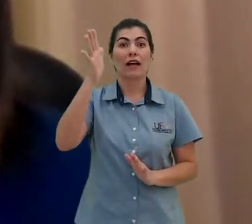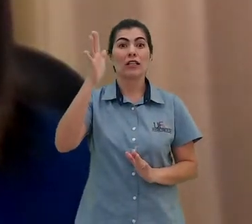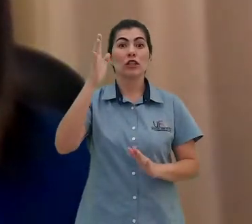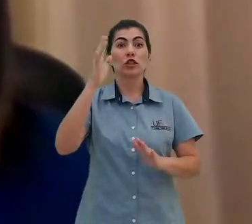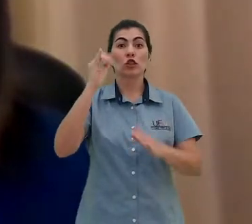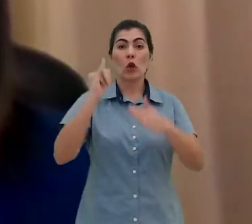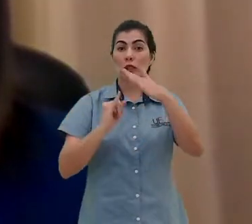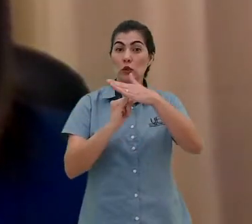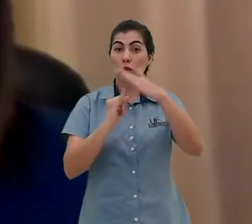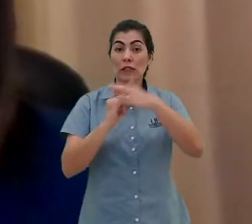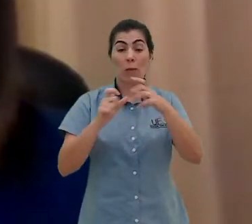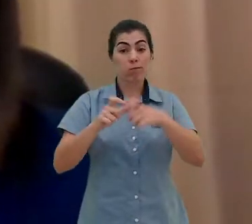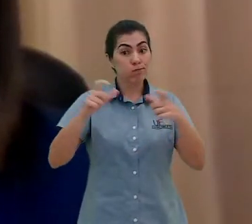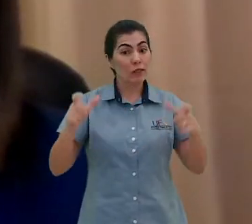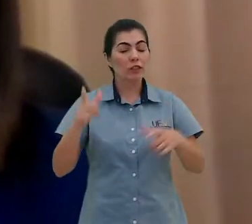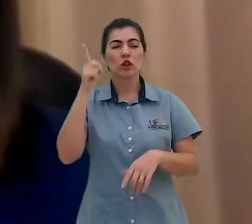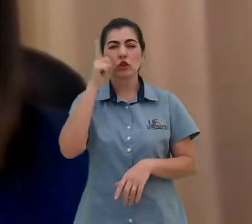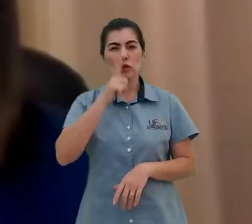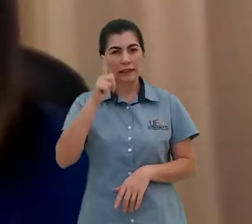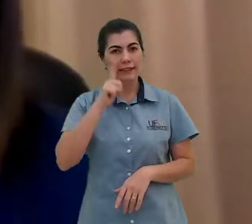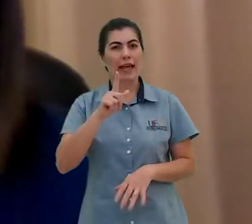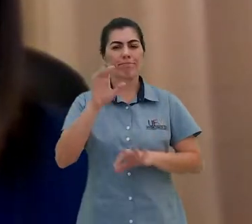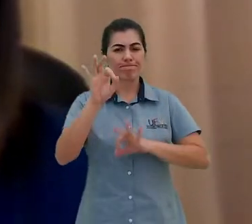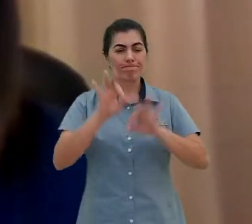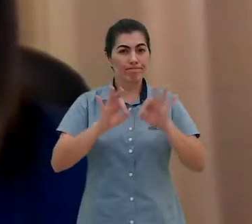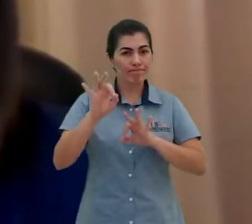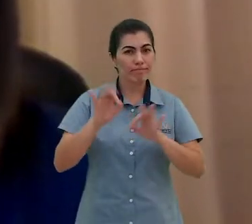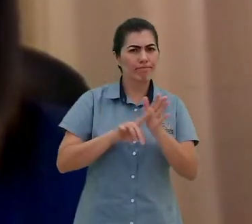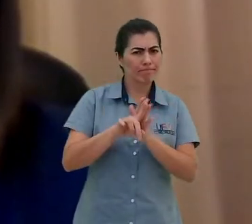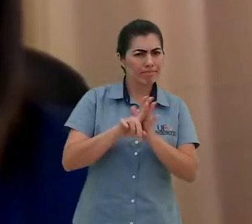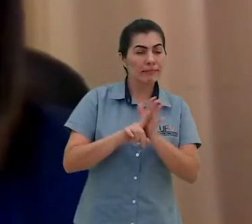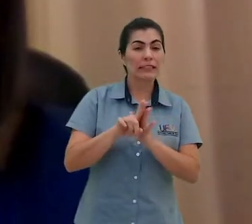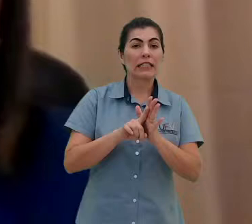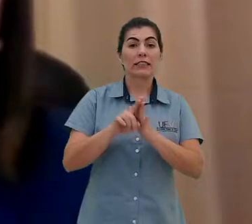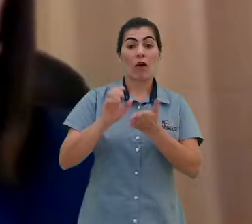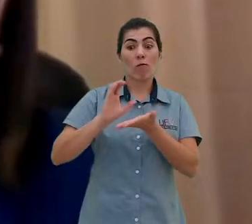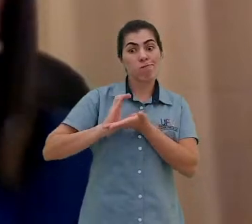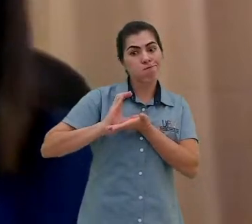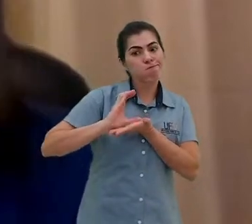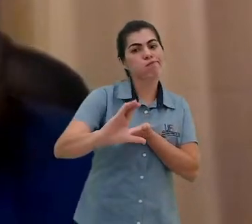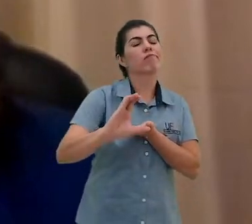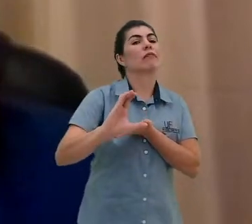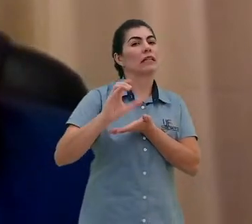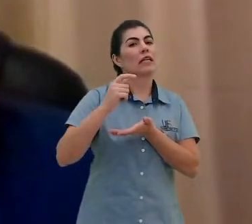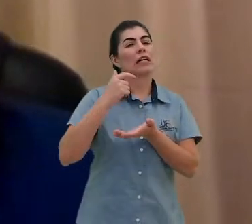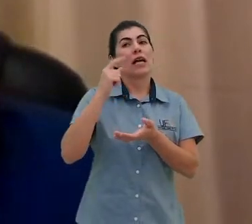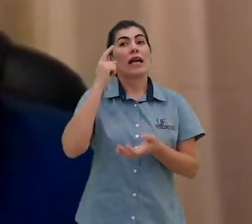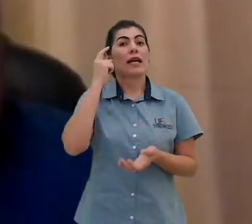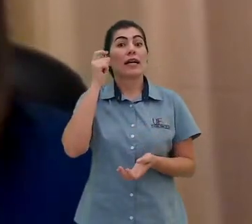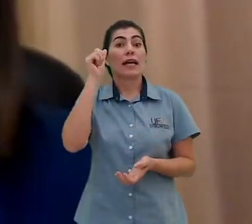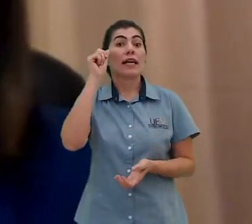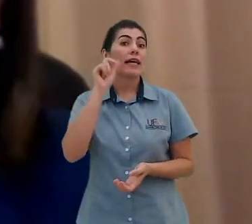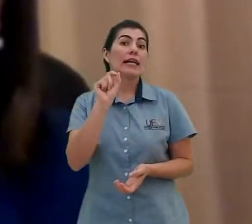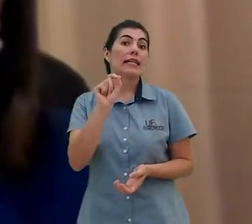instituições conseguem ter. Isso são grandes investimentos, e aí a gente fala, por exemplo, no caso